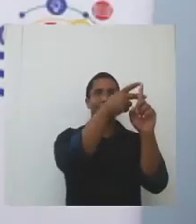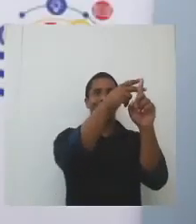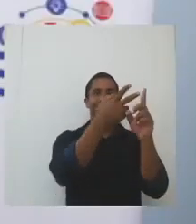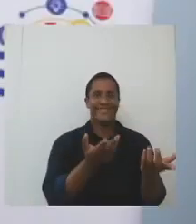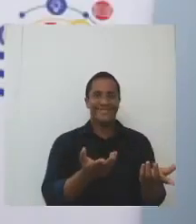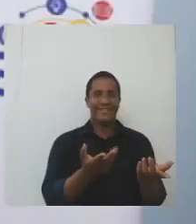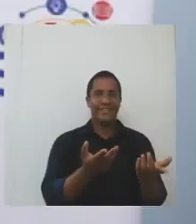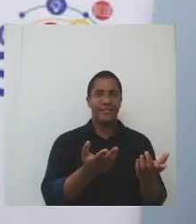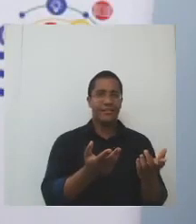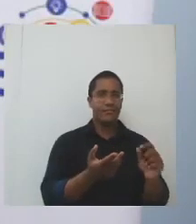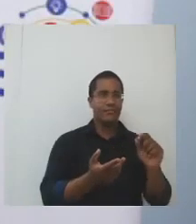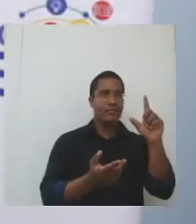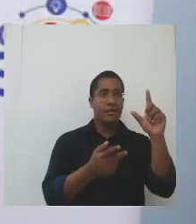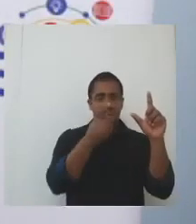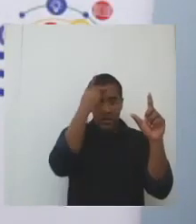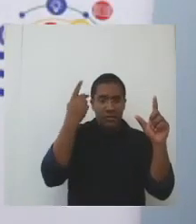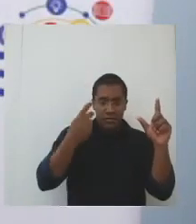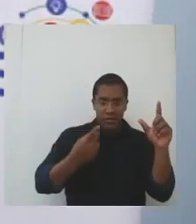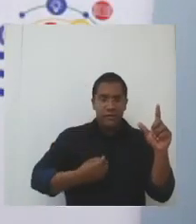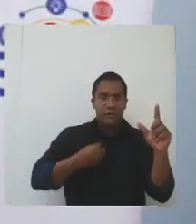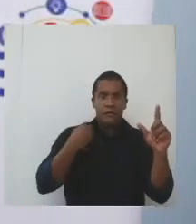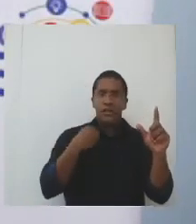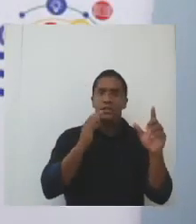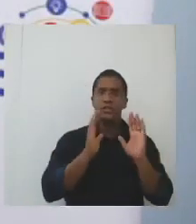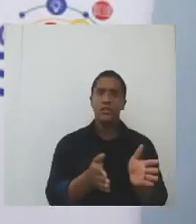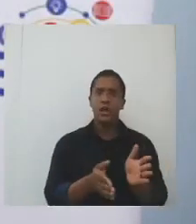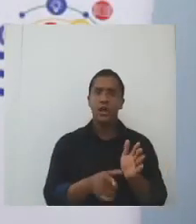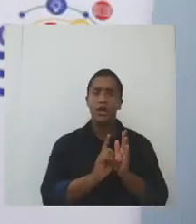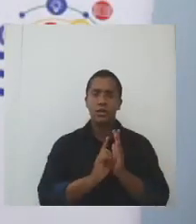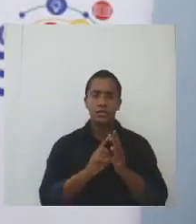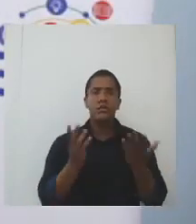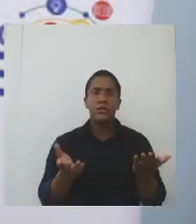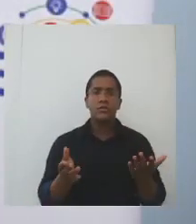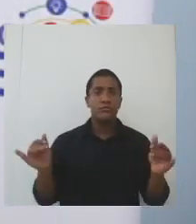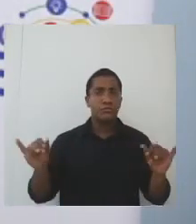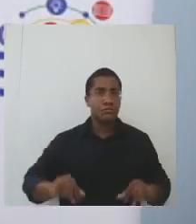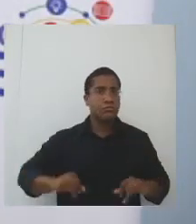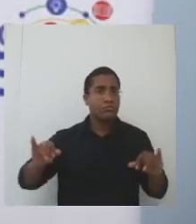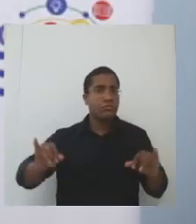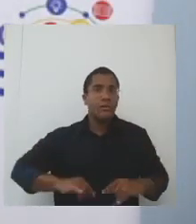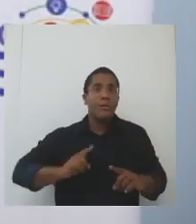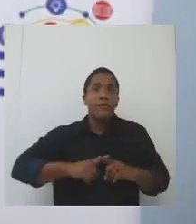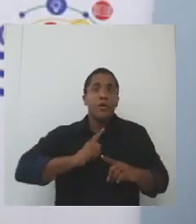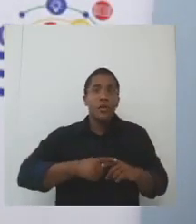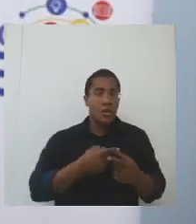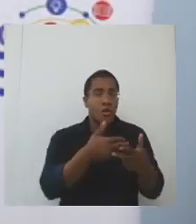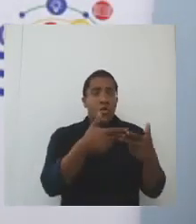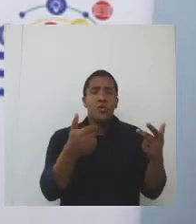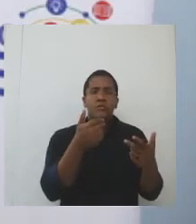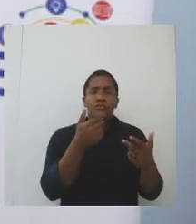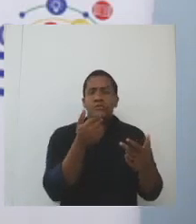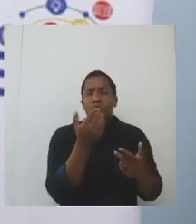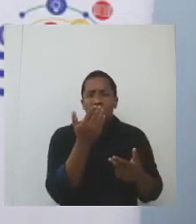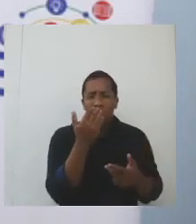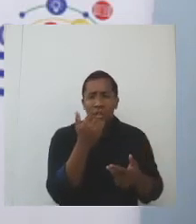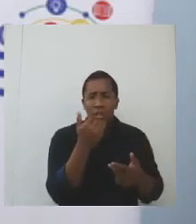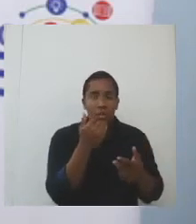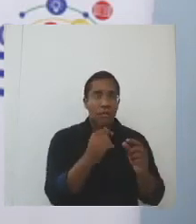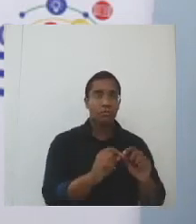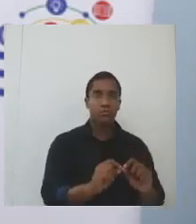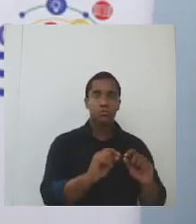Quem morava aqui sofreu muito. Muito mesmo. Por quê? Porque o preço dos alimentos